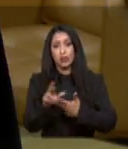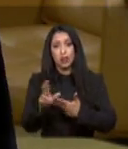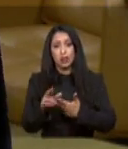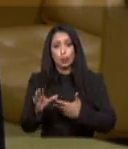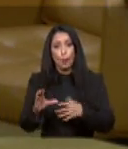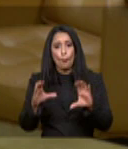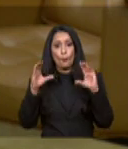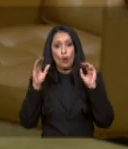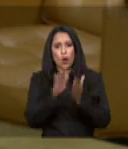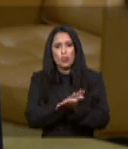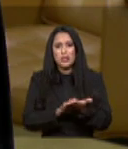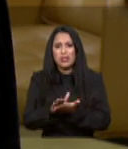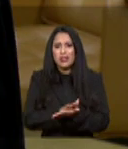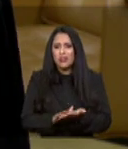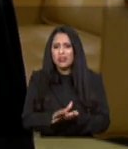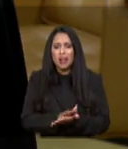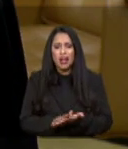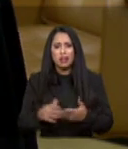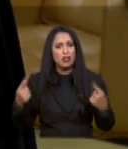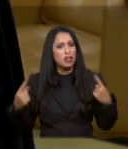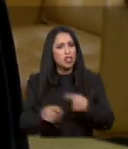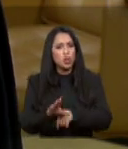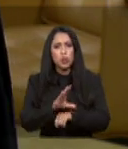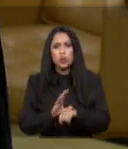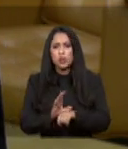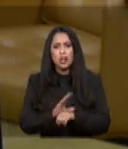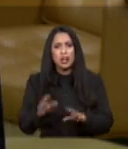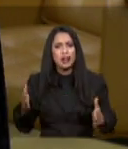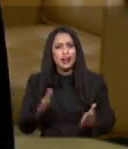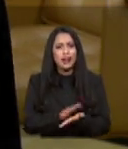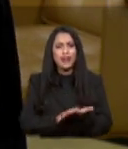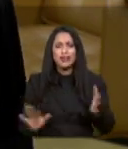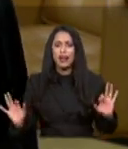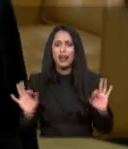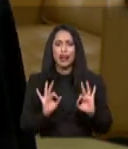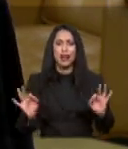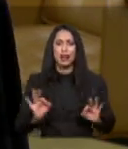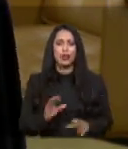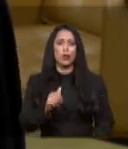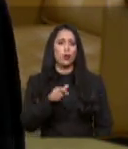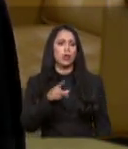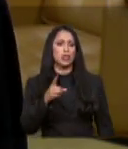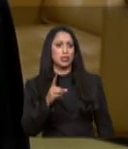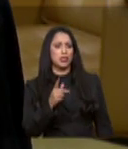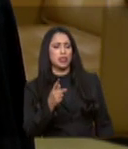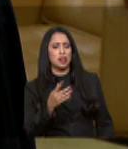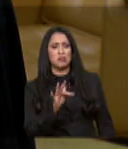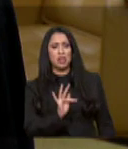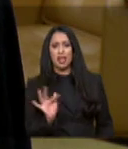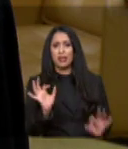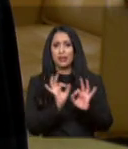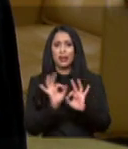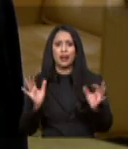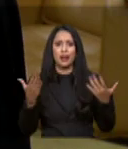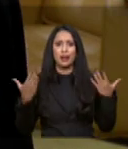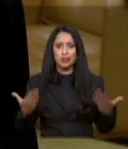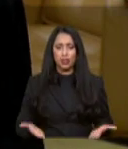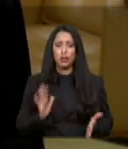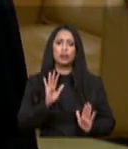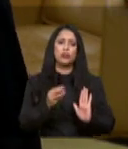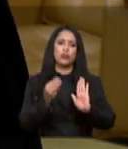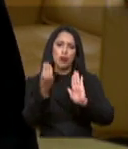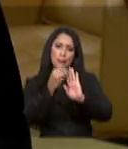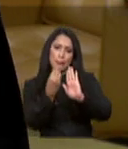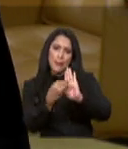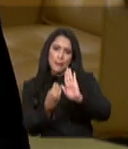qualquer omissão ou qualquer inconstitucionalidade ou afronta a qualquer preceito fundamental, conforme demonstrado